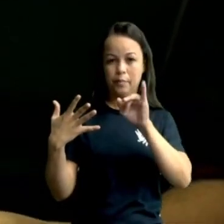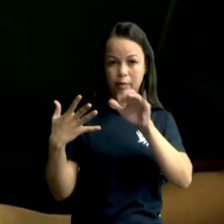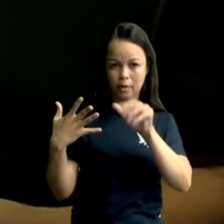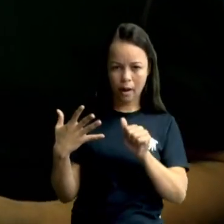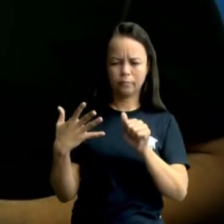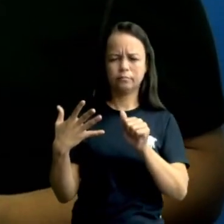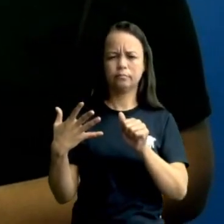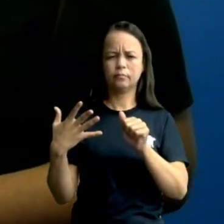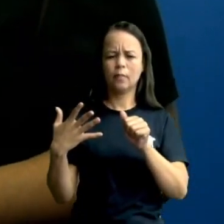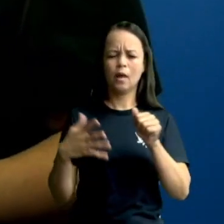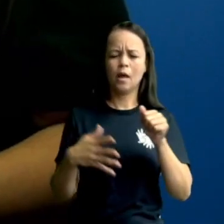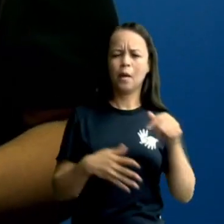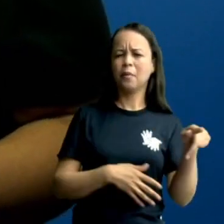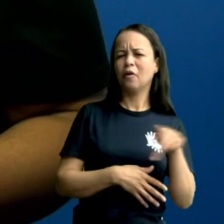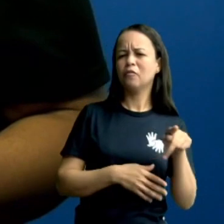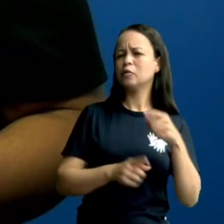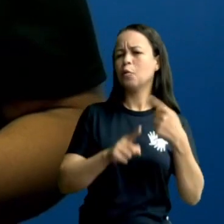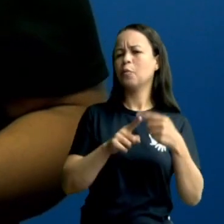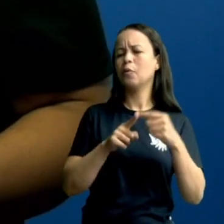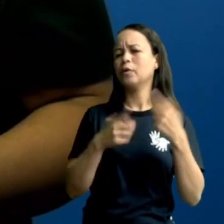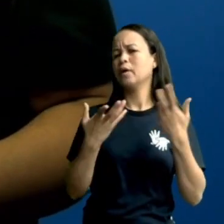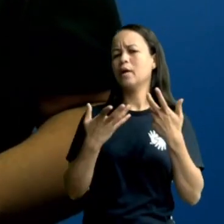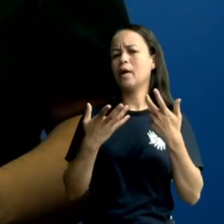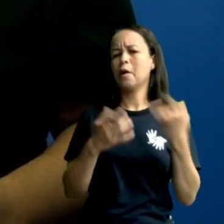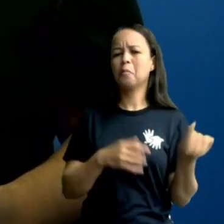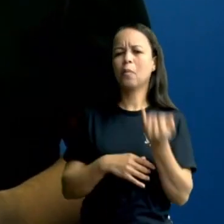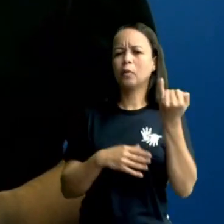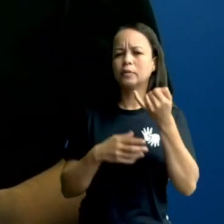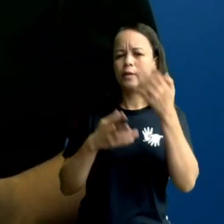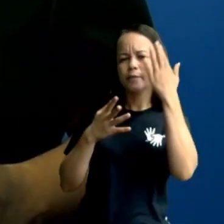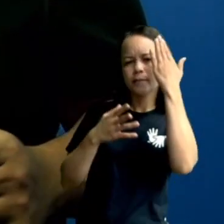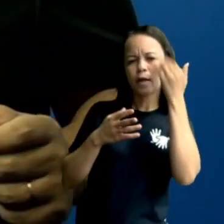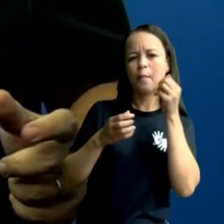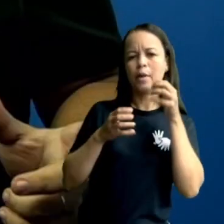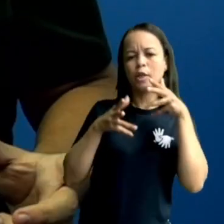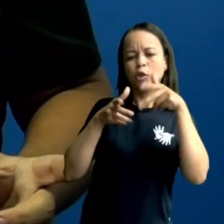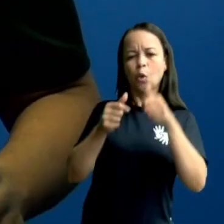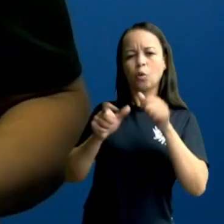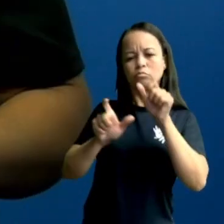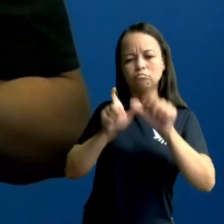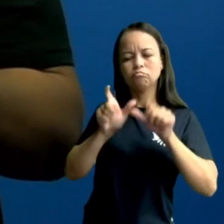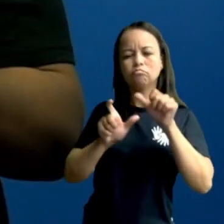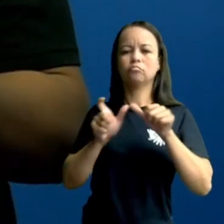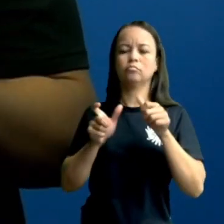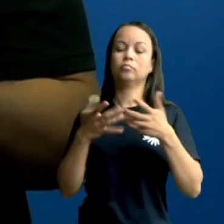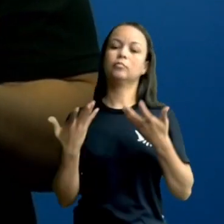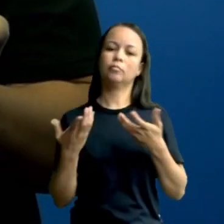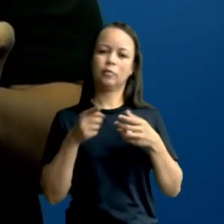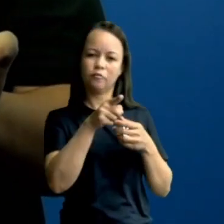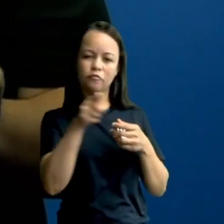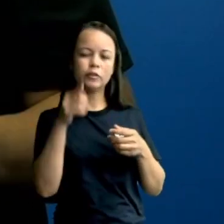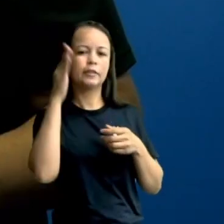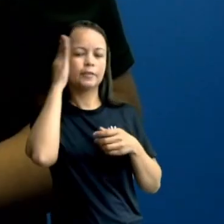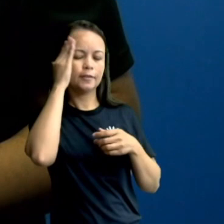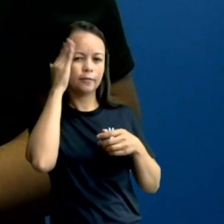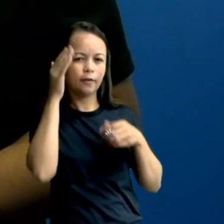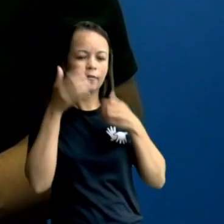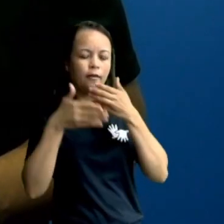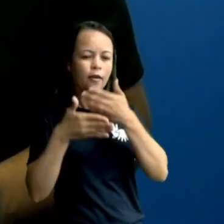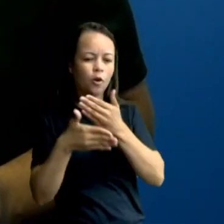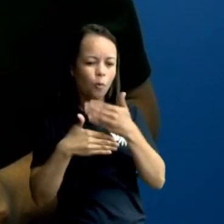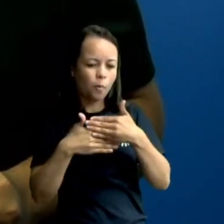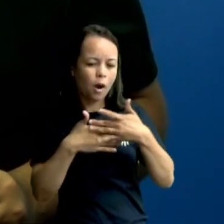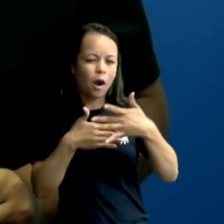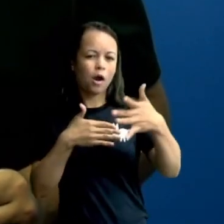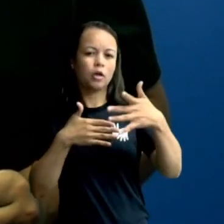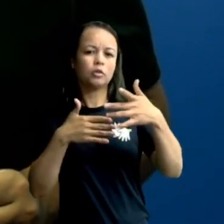ver todos os tipos de derivação? Porque o nosso conteúdo será mais abrangente e assim você compreenderá